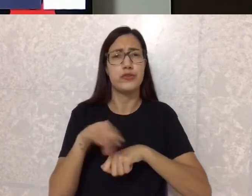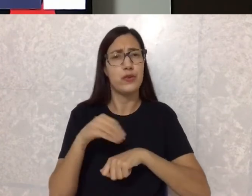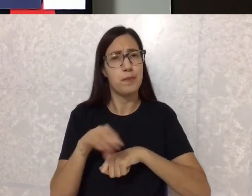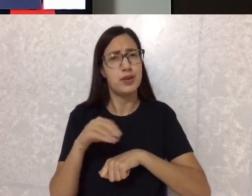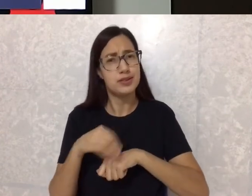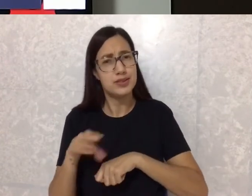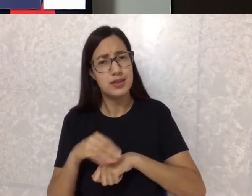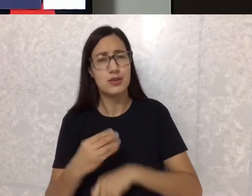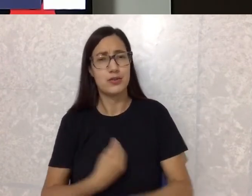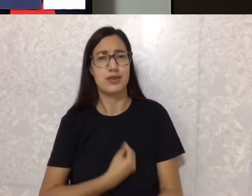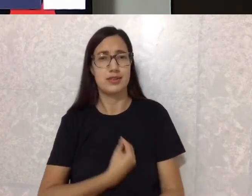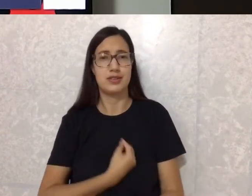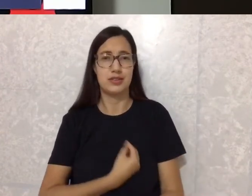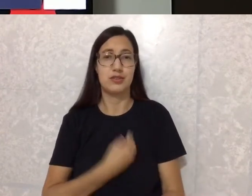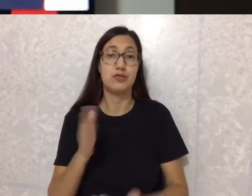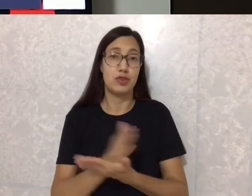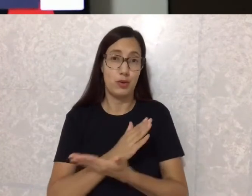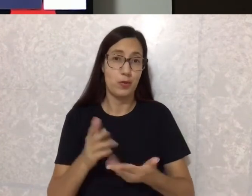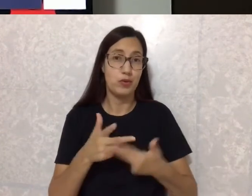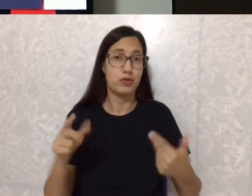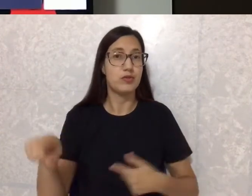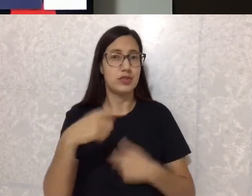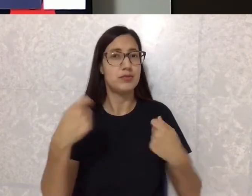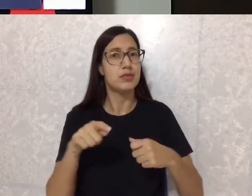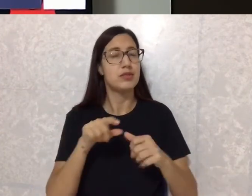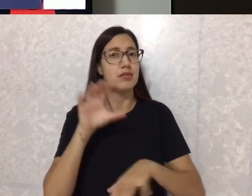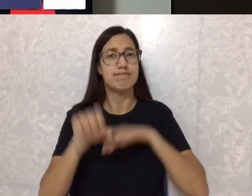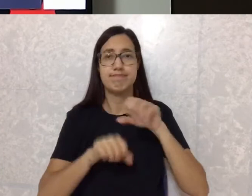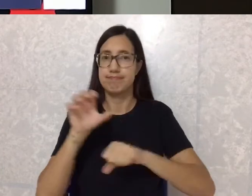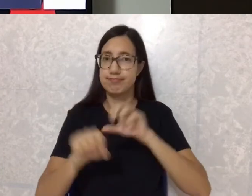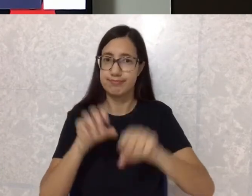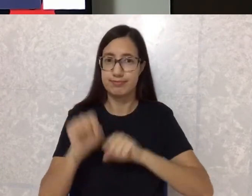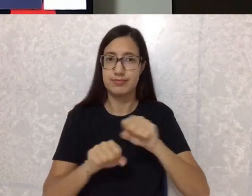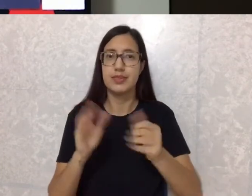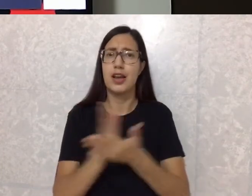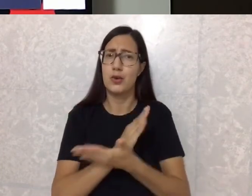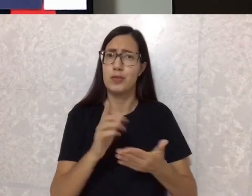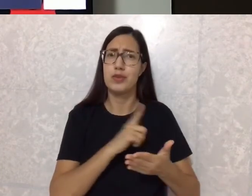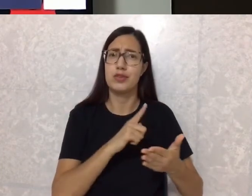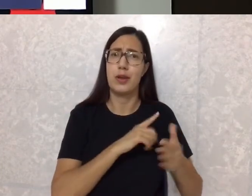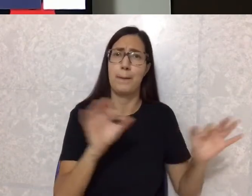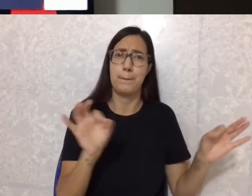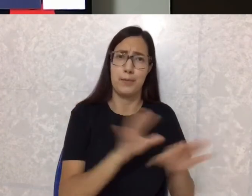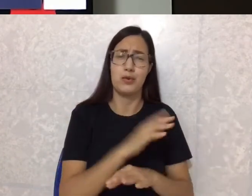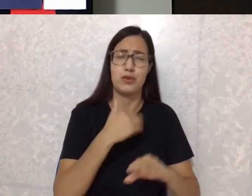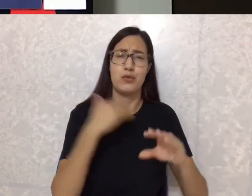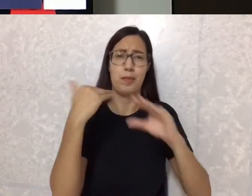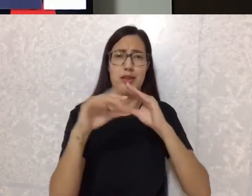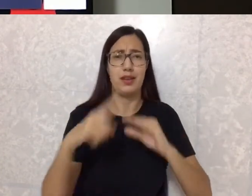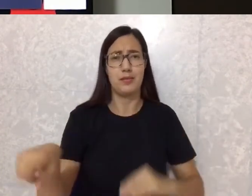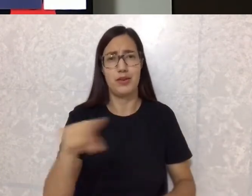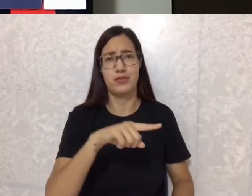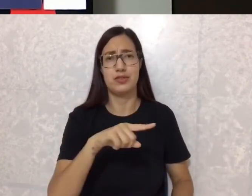existe. Algumas informações, como eu disse, vocês vão ter que correr atrás, né? Algumas vocês vão pegar pronta pelo template que eu vou passar para